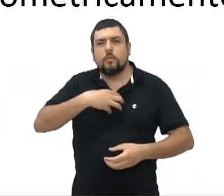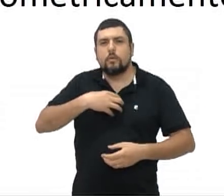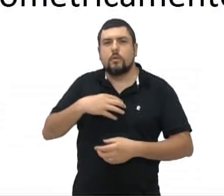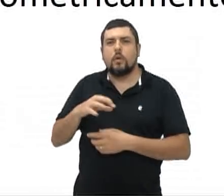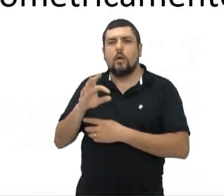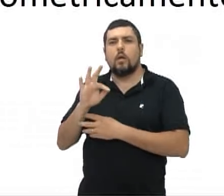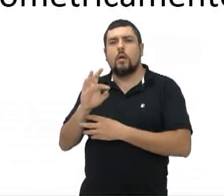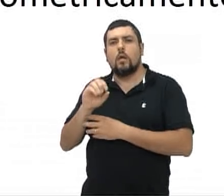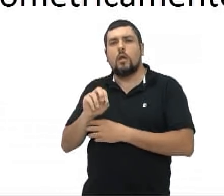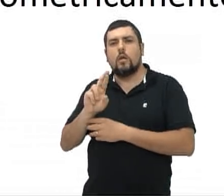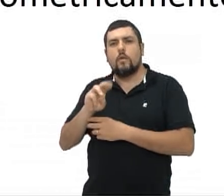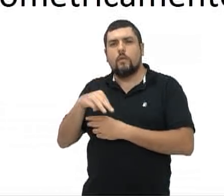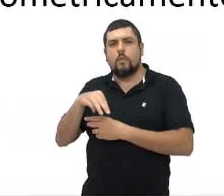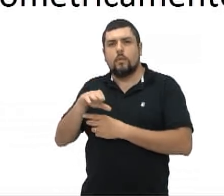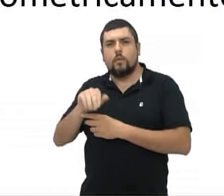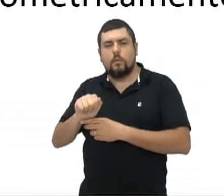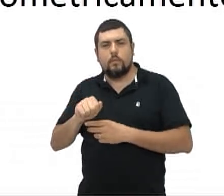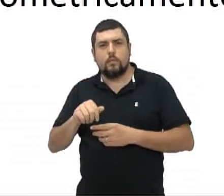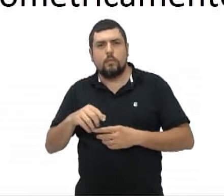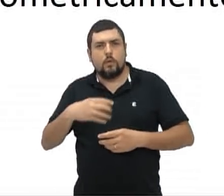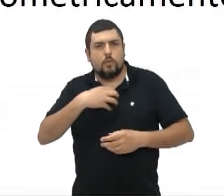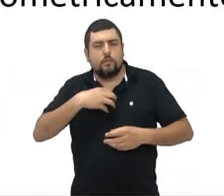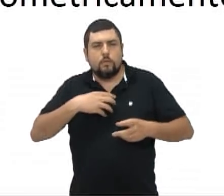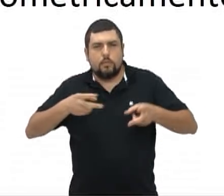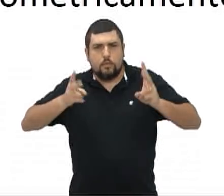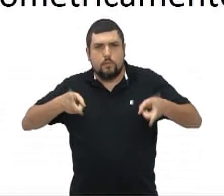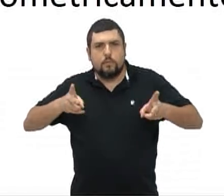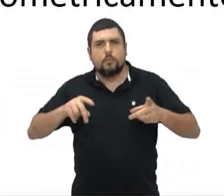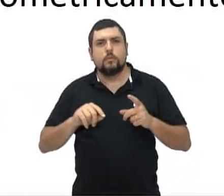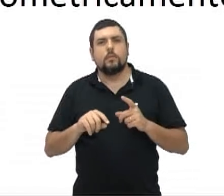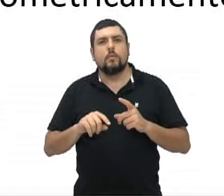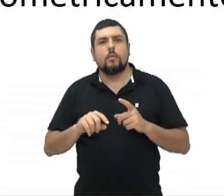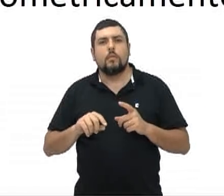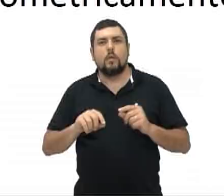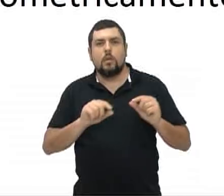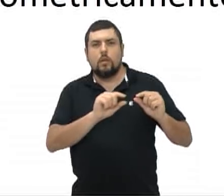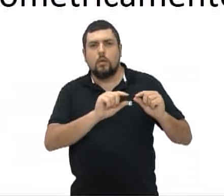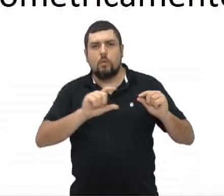delas é uma ampliação da outra ou se são